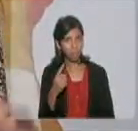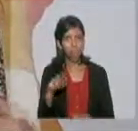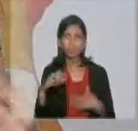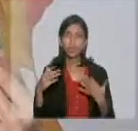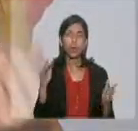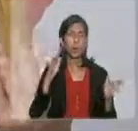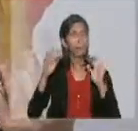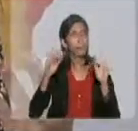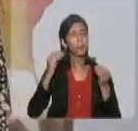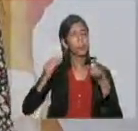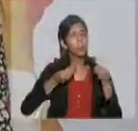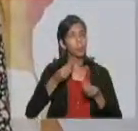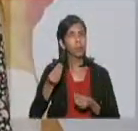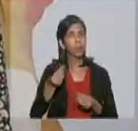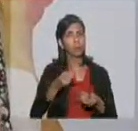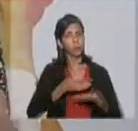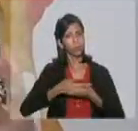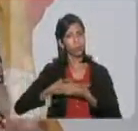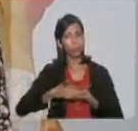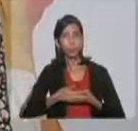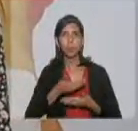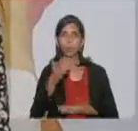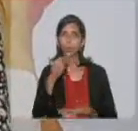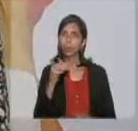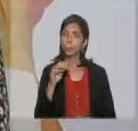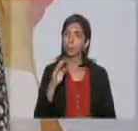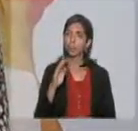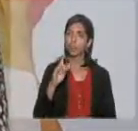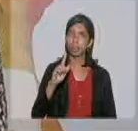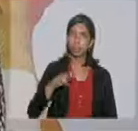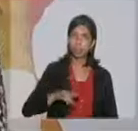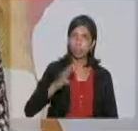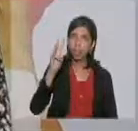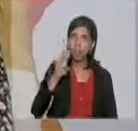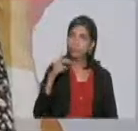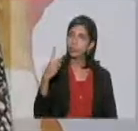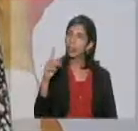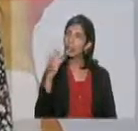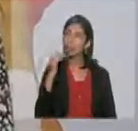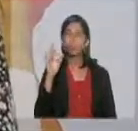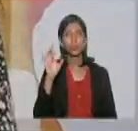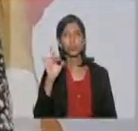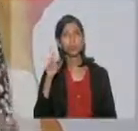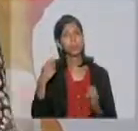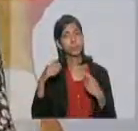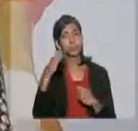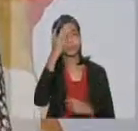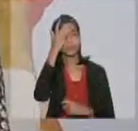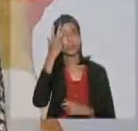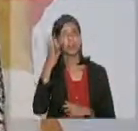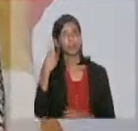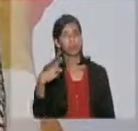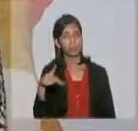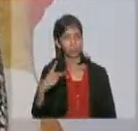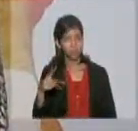em a introdução alimentar participativa ou o BLW, em que a criança vai comer sozinha, a gente precisa